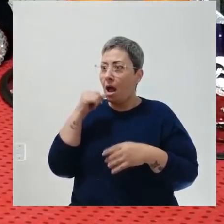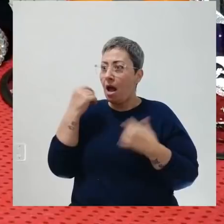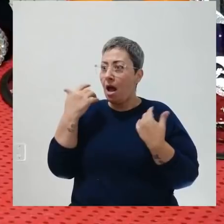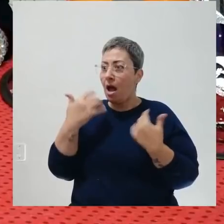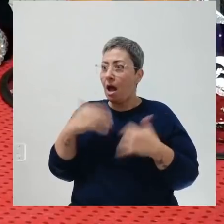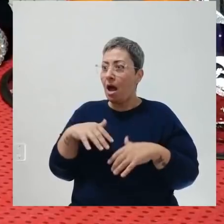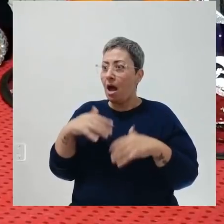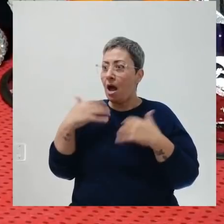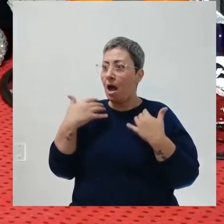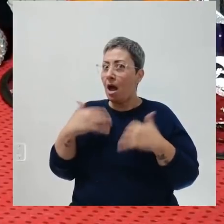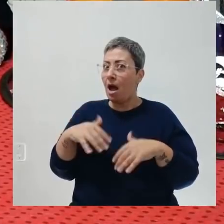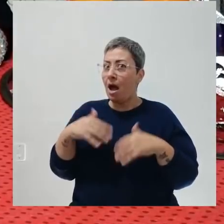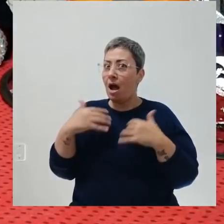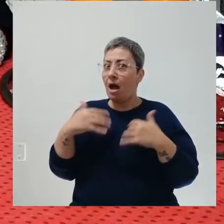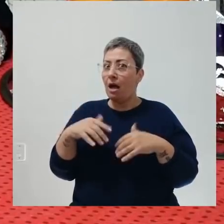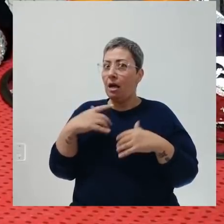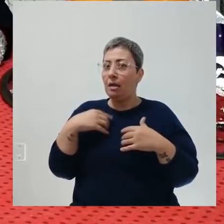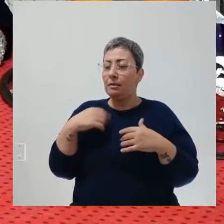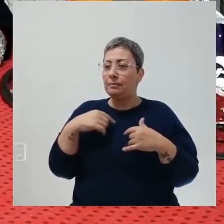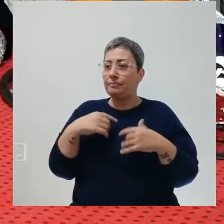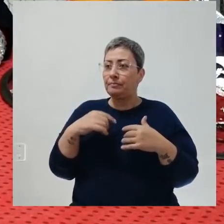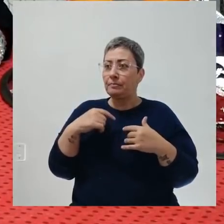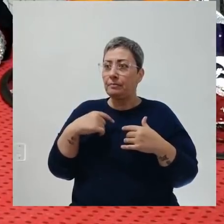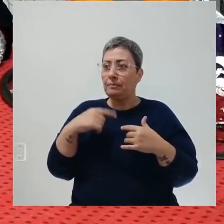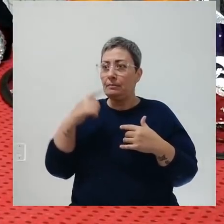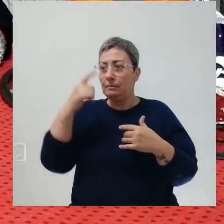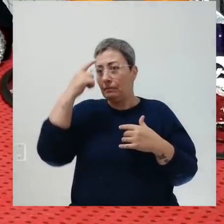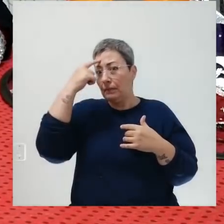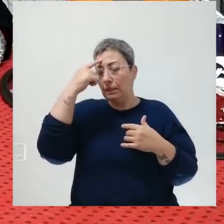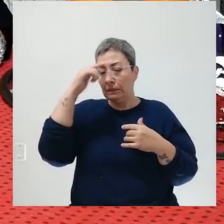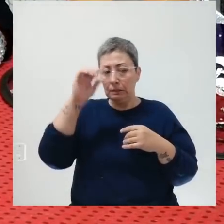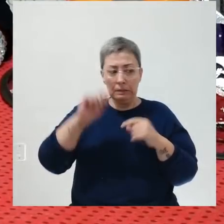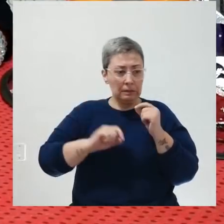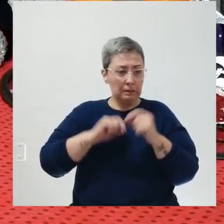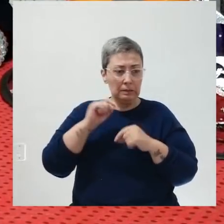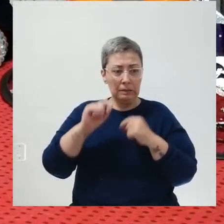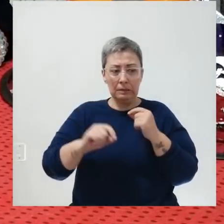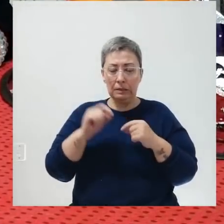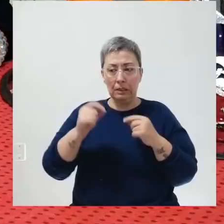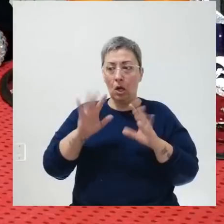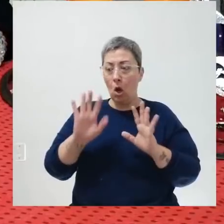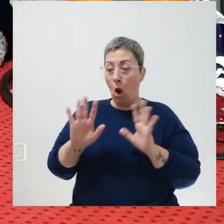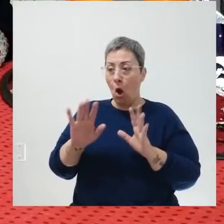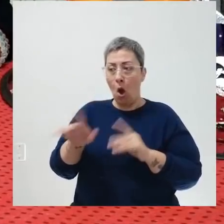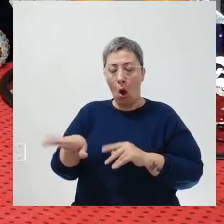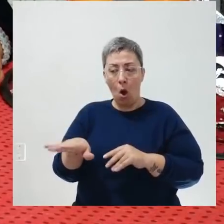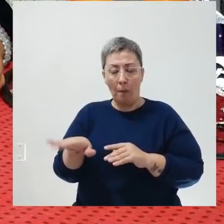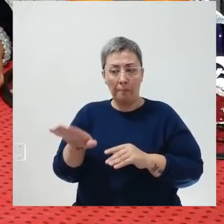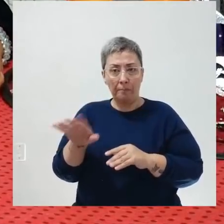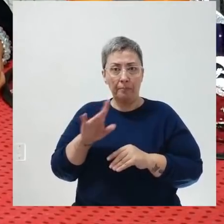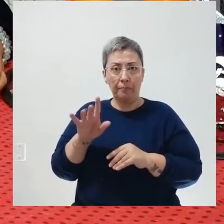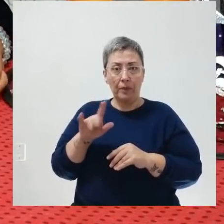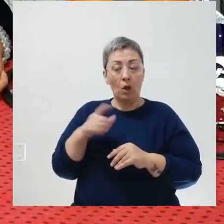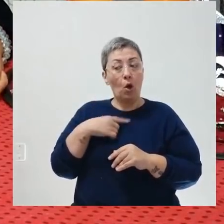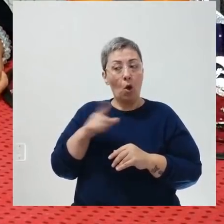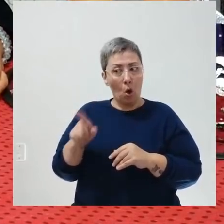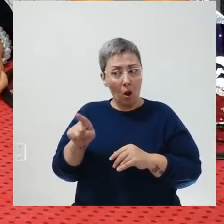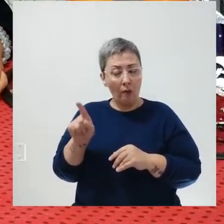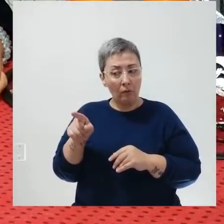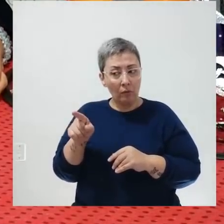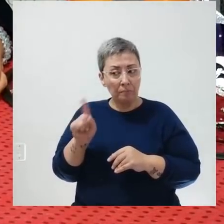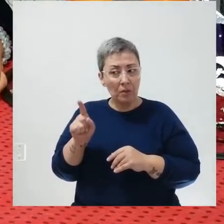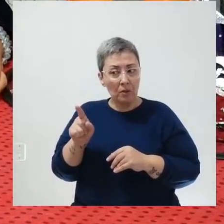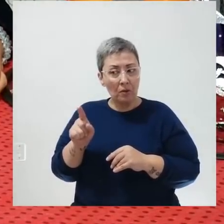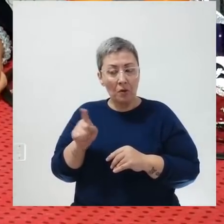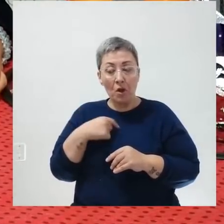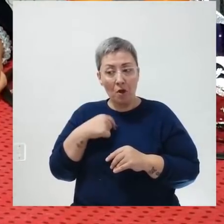disse isso, a mamãe cordeiro já ficou pensando. E já foi logo falando para ele: olha aqui,